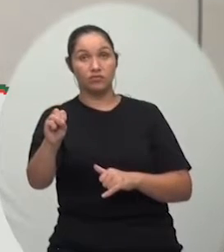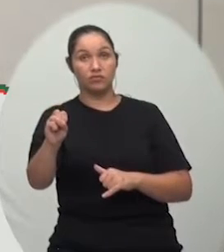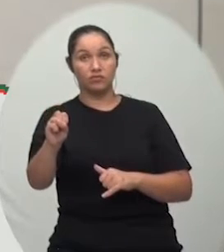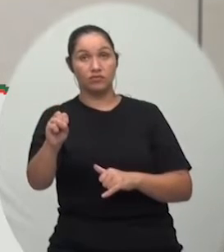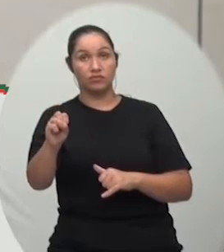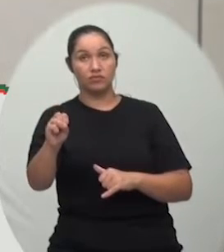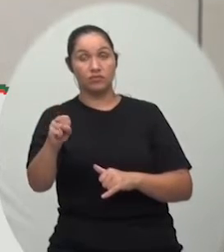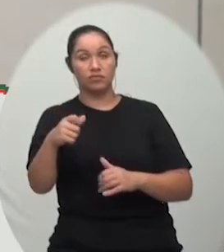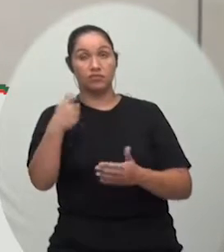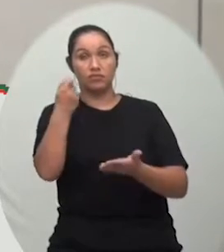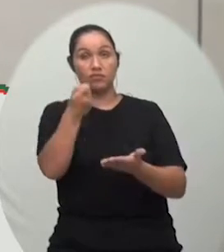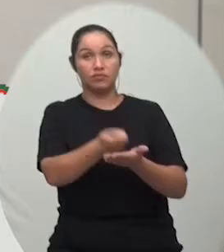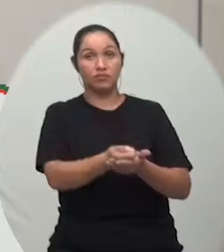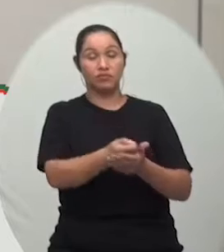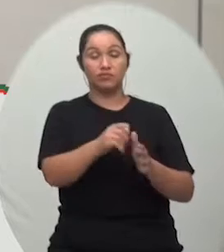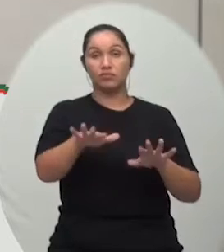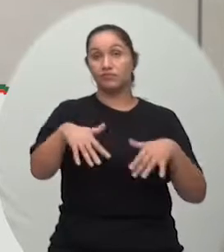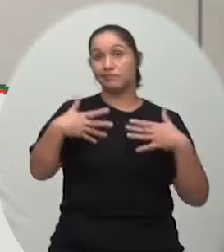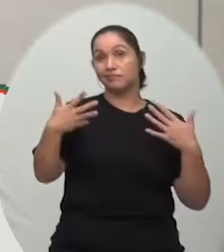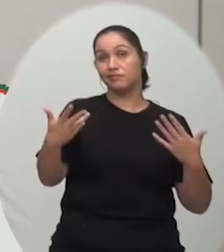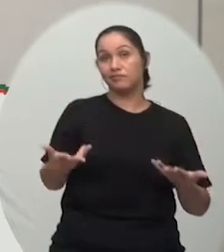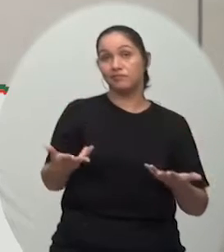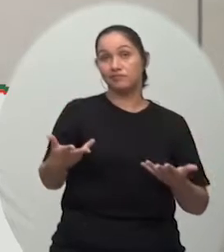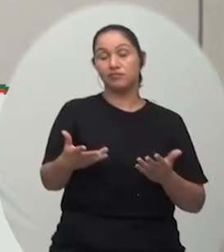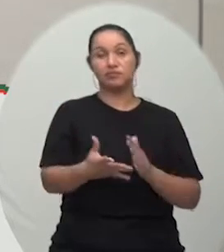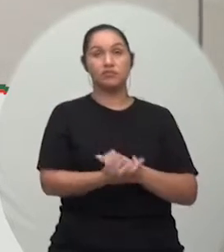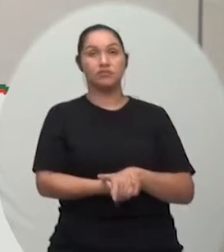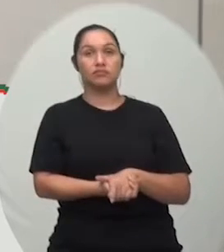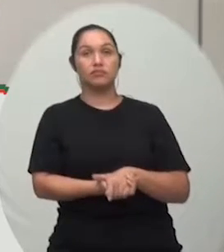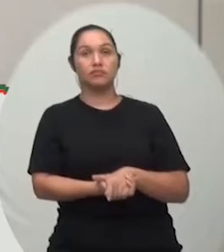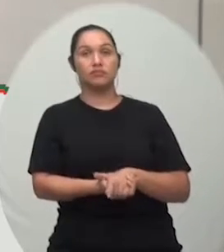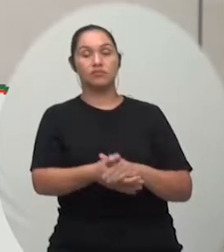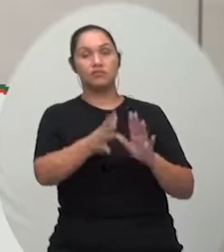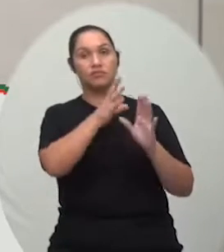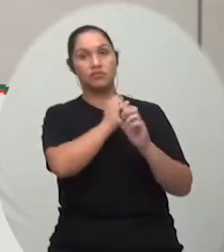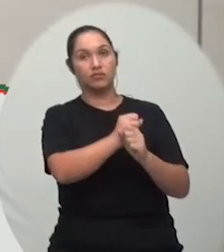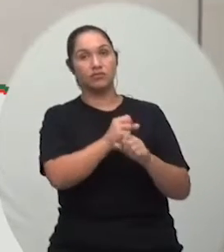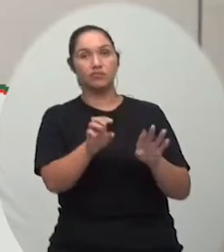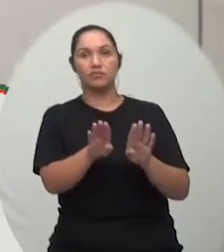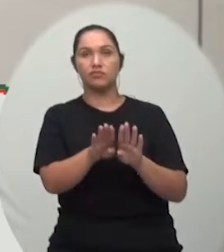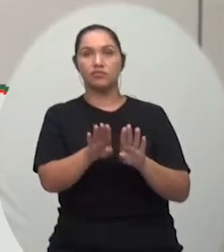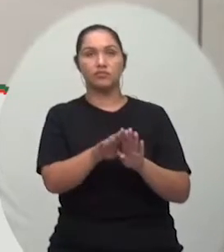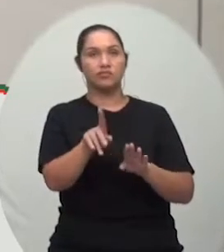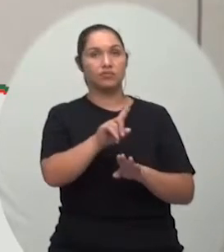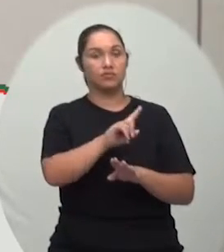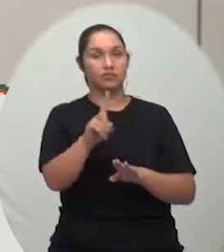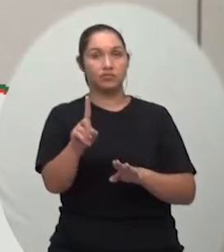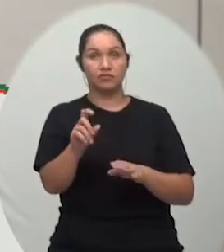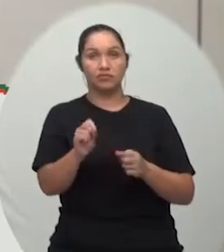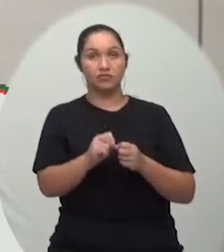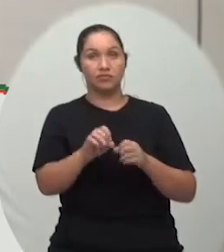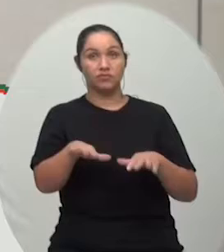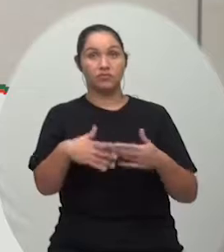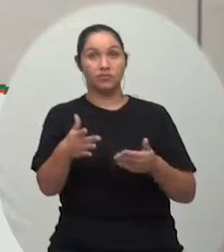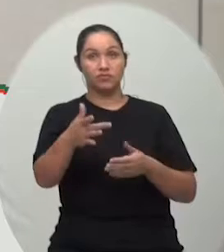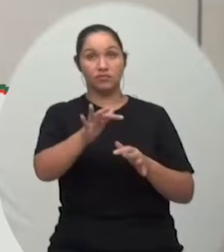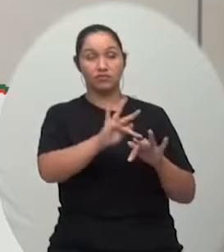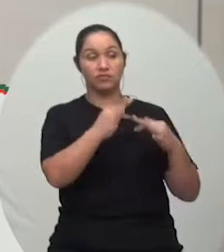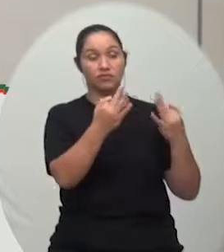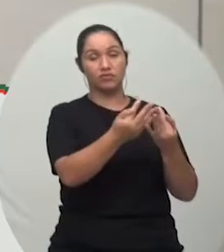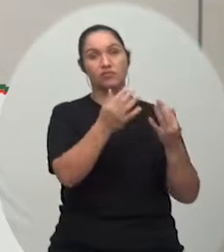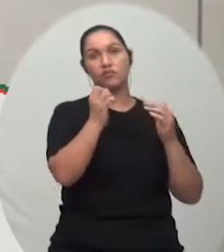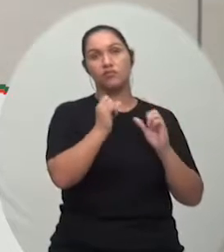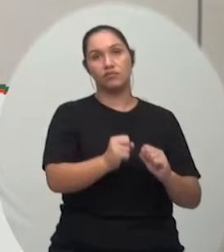caso aí, não entra na conta, não entra no cálculo para fazer essa distribuição. Ou seja, existem famílias que, de repente,